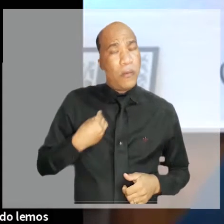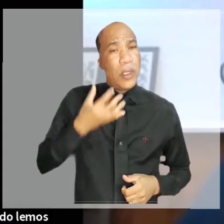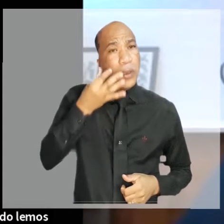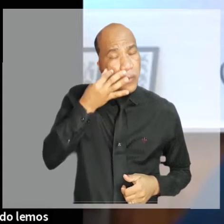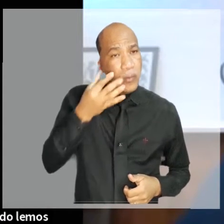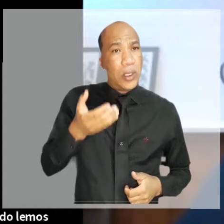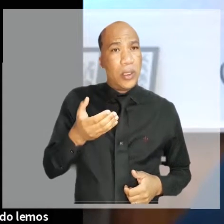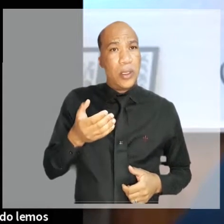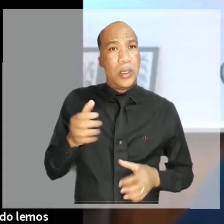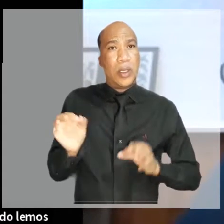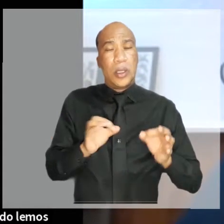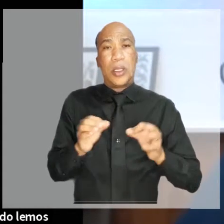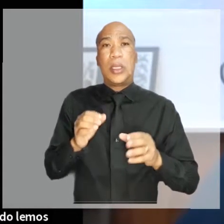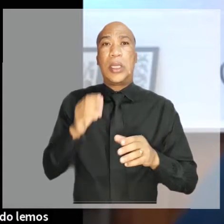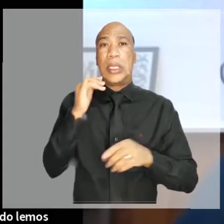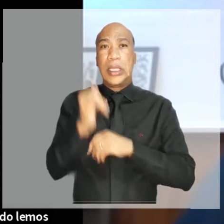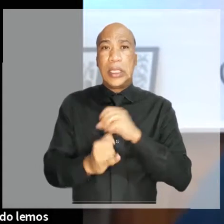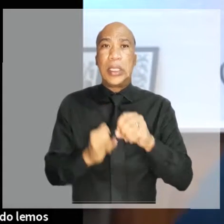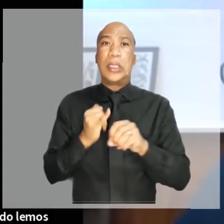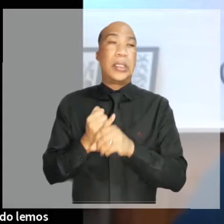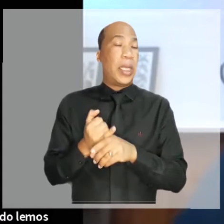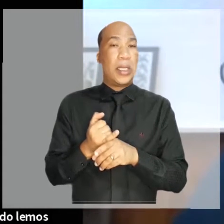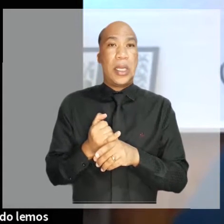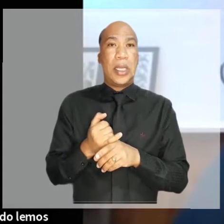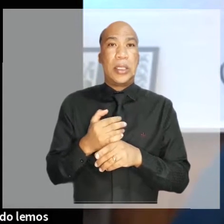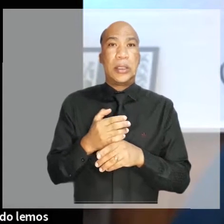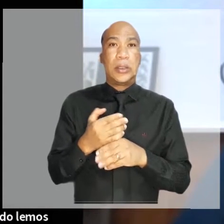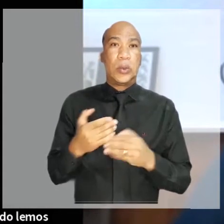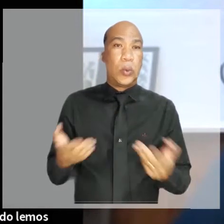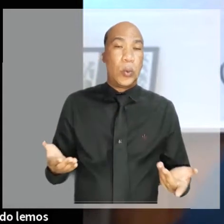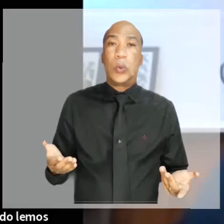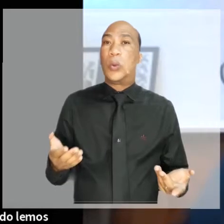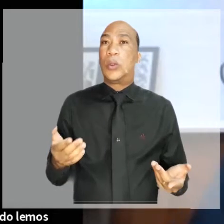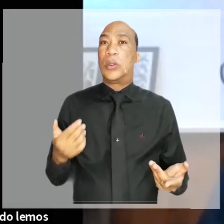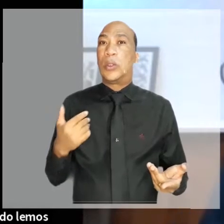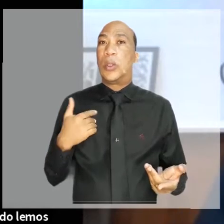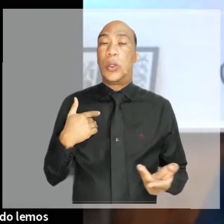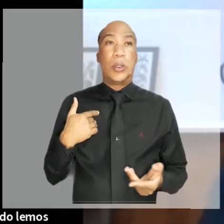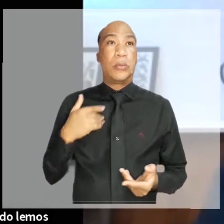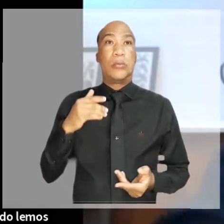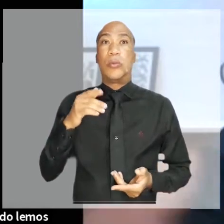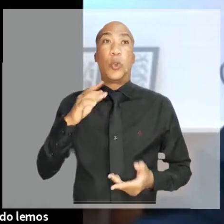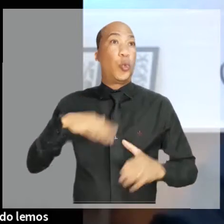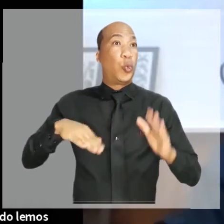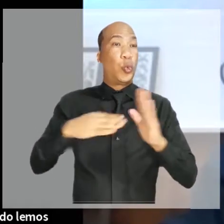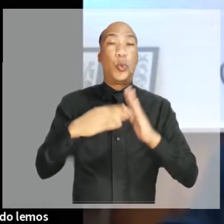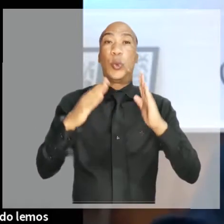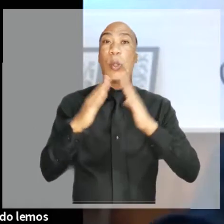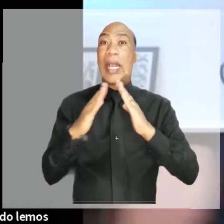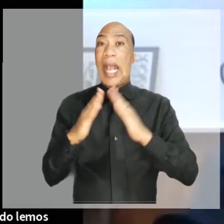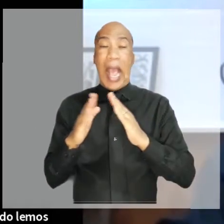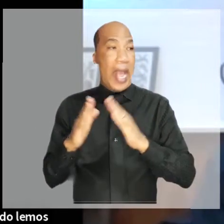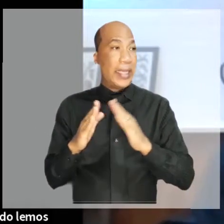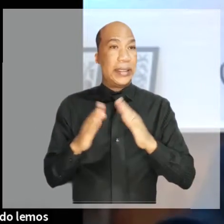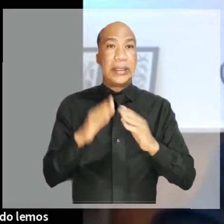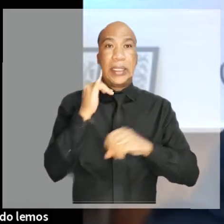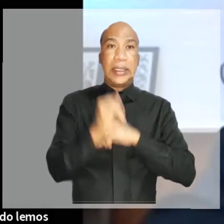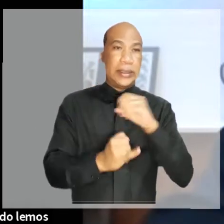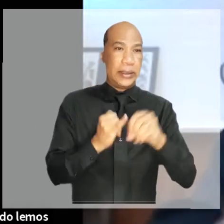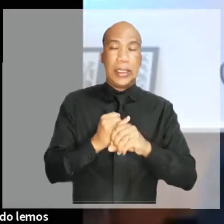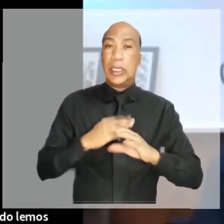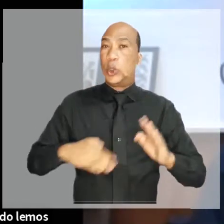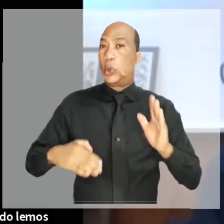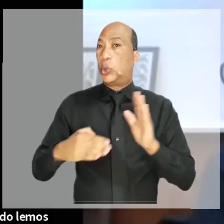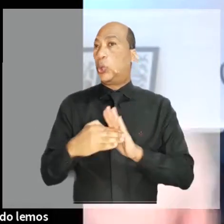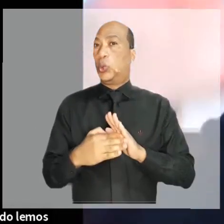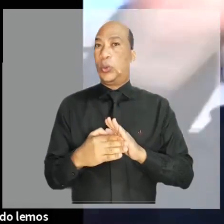de Internet das Coisas, o Plano Nacional de IoT, que é uma tecnologia fundamental. Levou 2 anos para ficar pronto, um